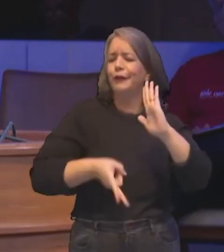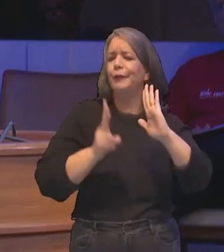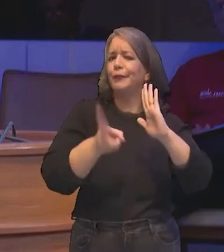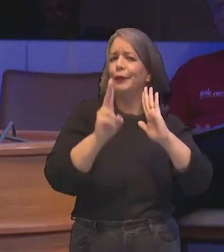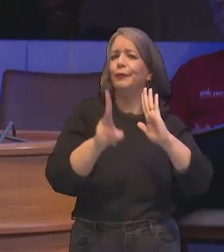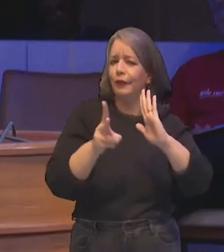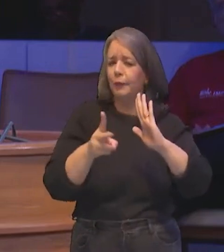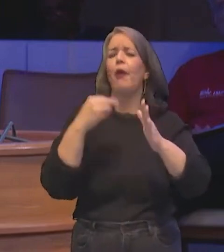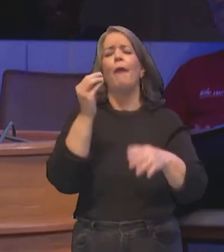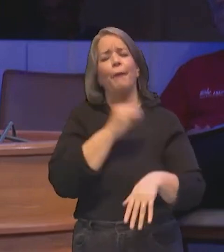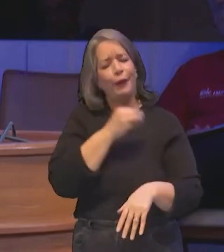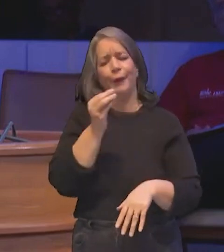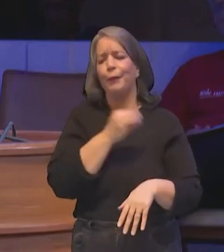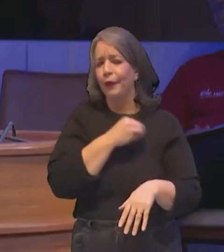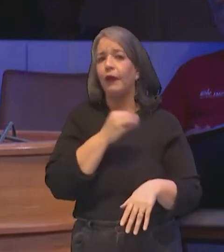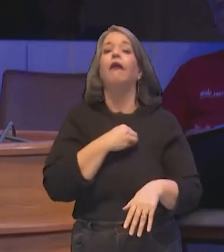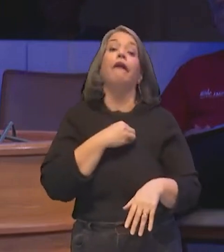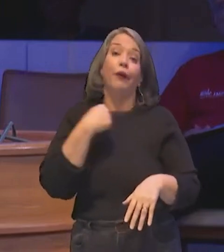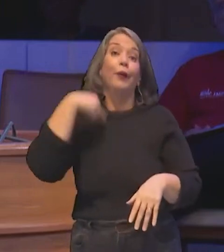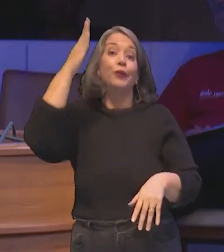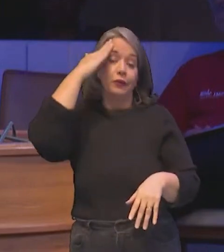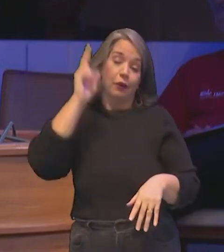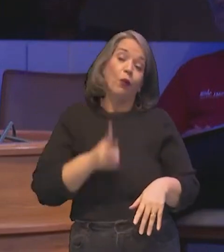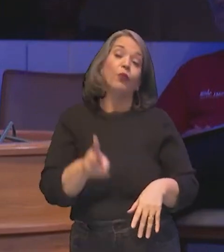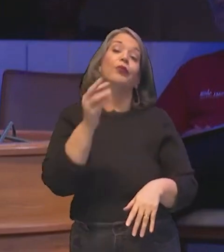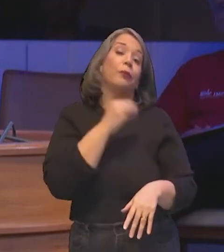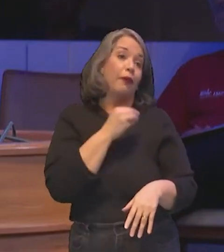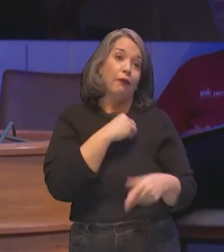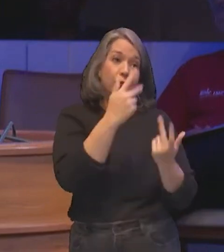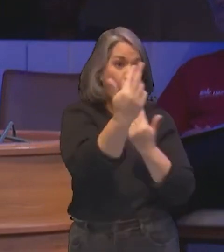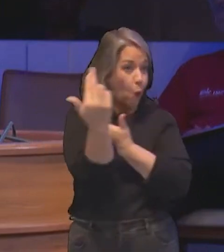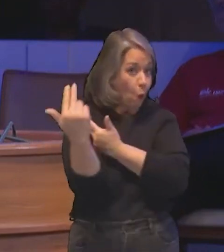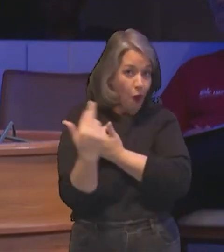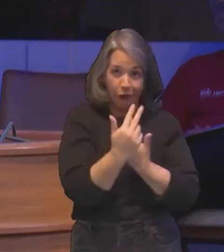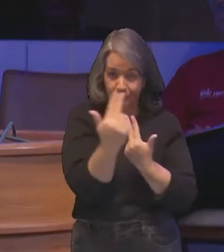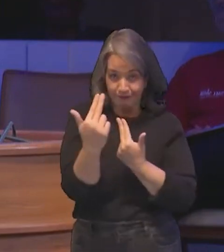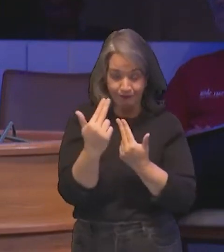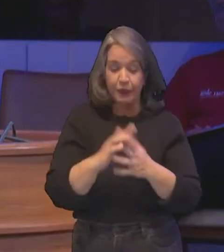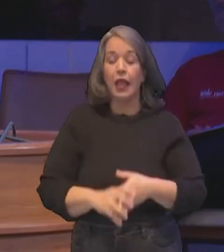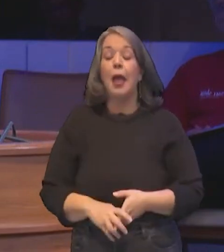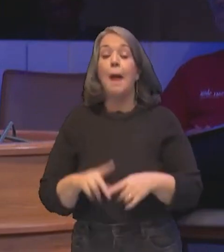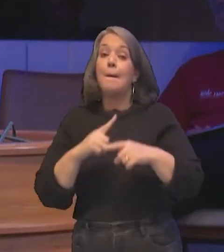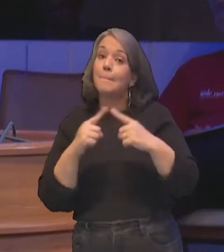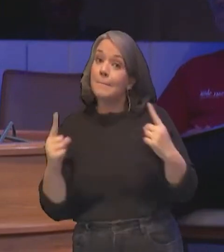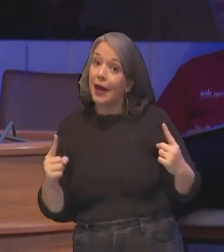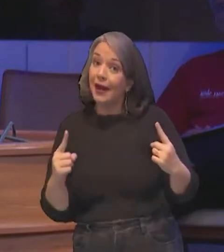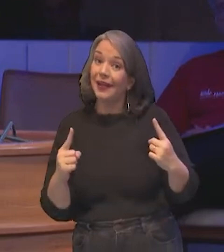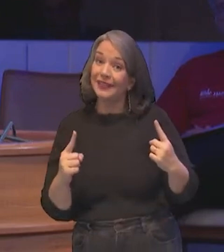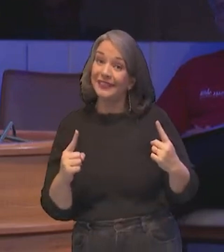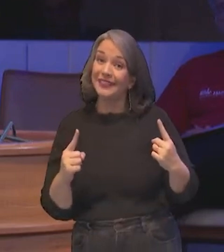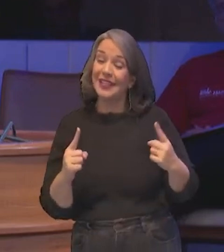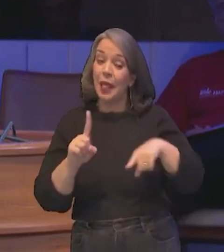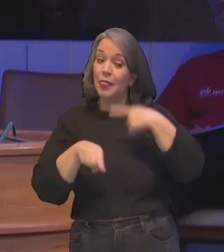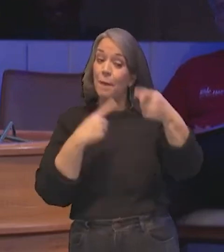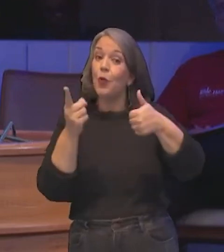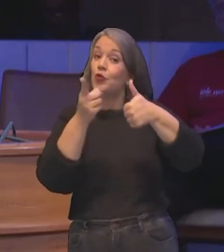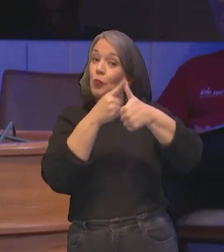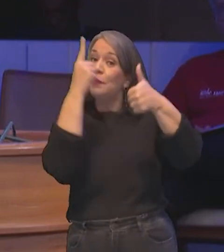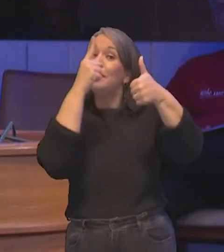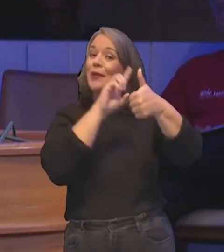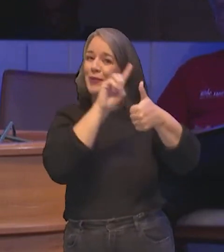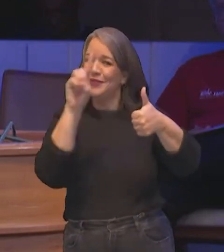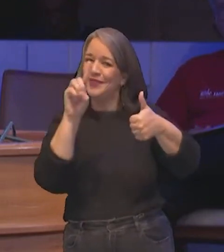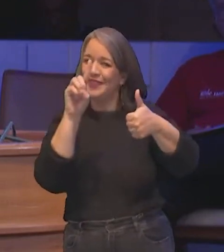assim como eu tenho certeza que todos os irmãos aqui. Mas numa caminhada de amor com aqueles irmãos em